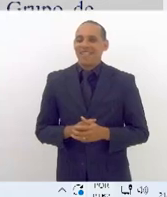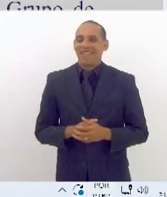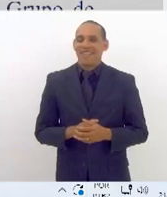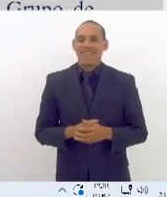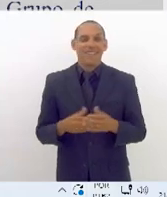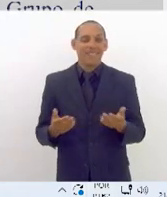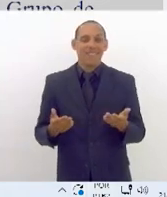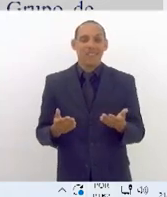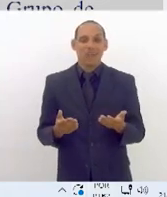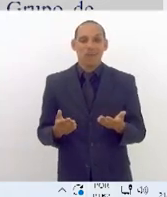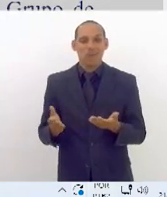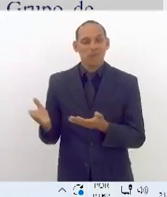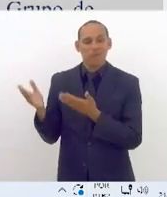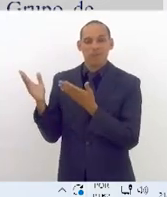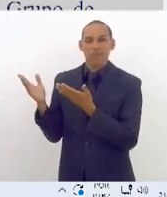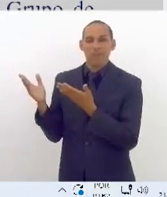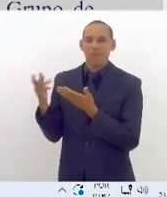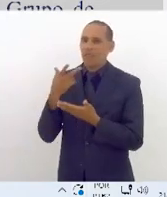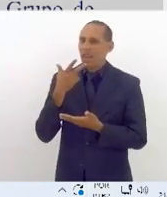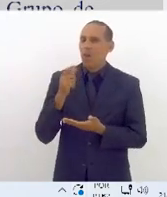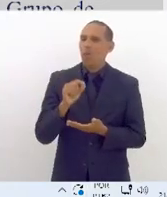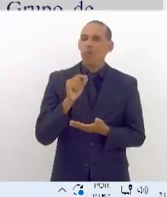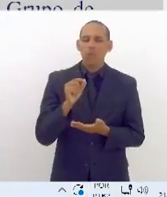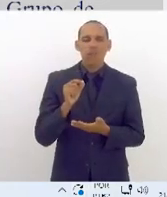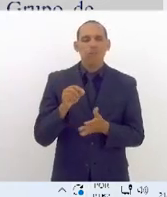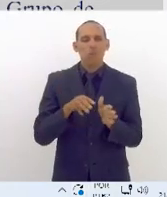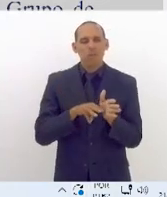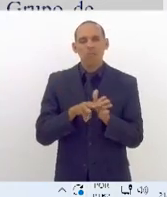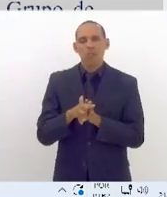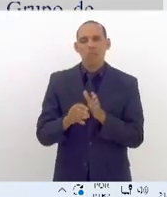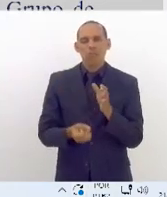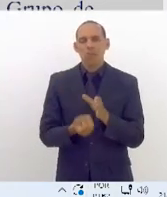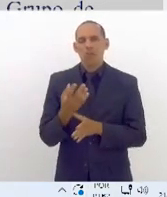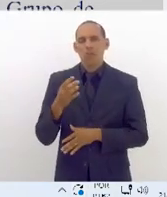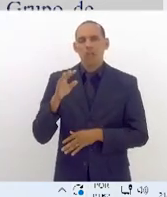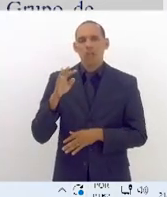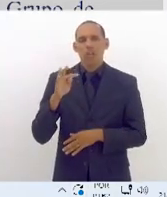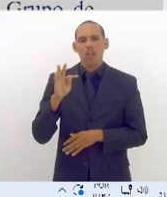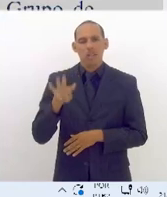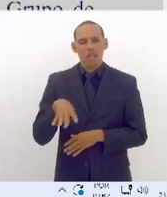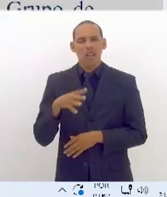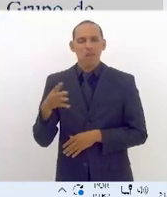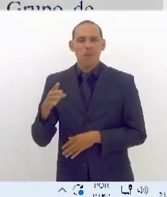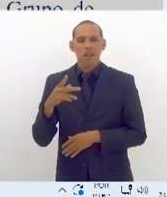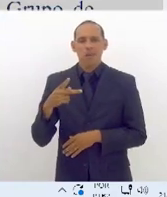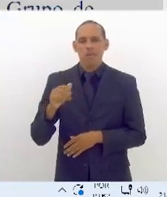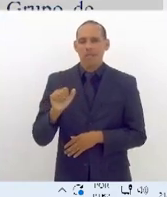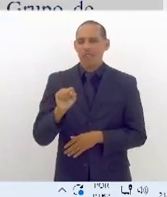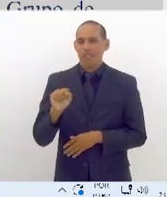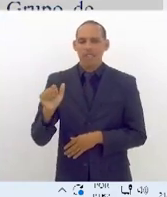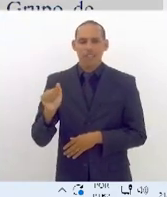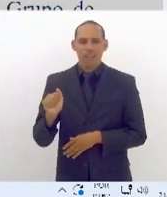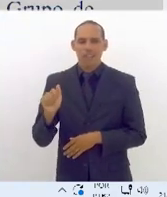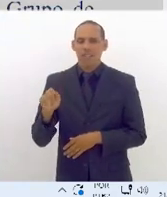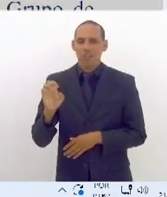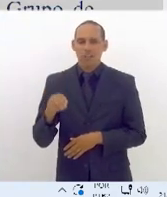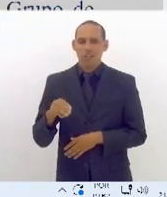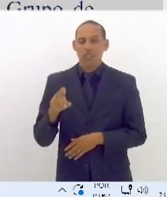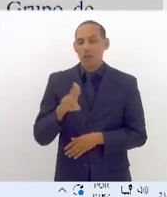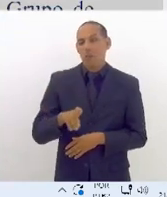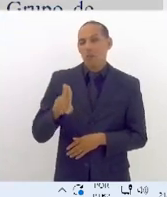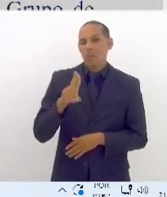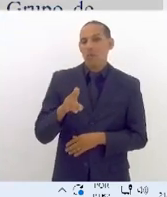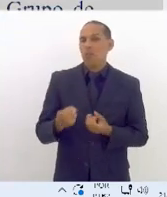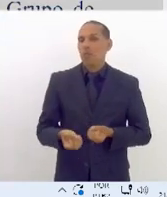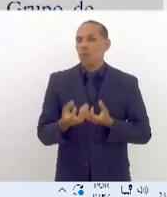bom então vou falar daqui assim mesmo a metodologia para a construção das tabelas de passagem envolve o uso de informações utilizadas na construção